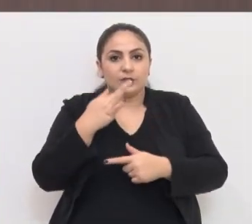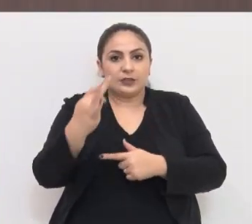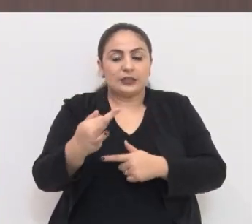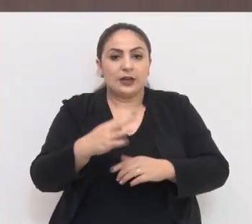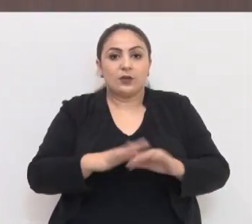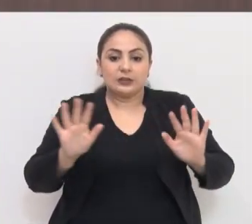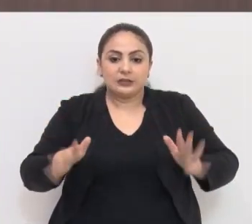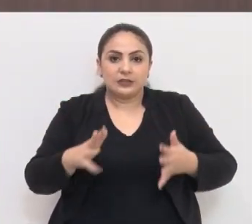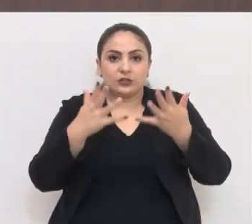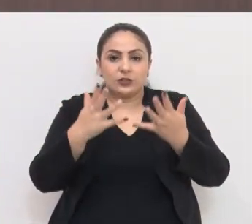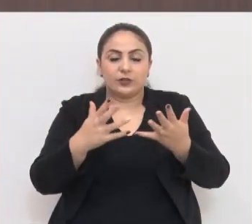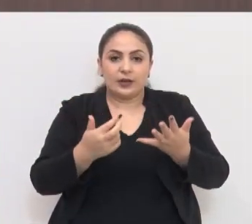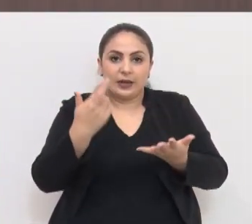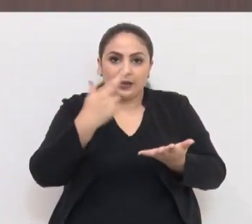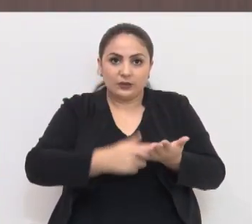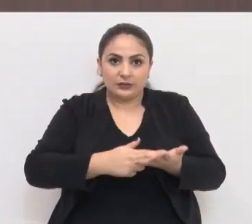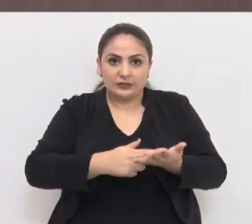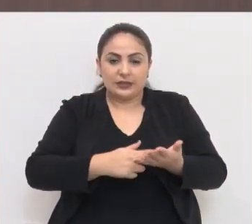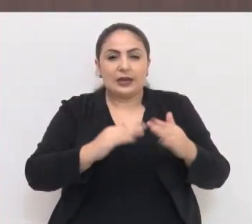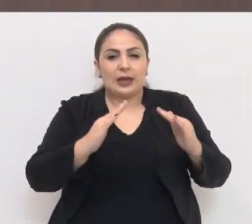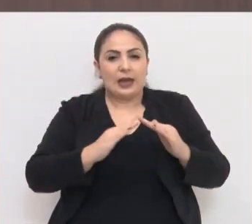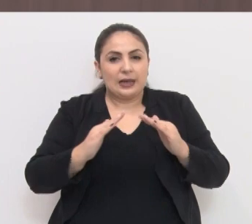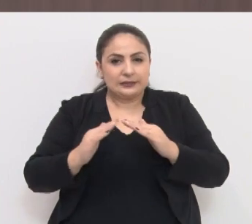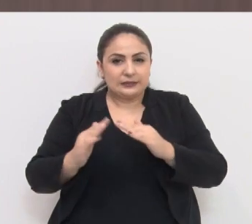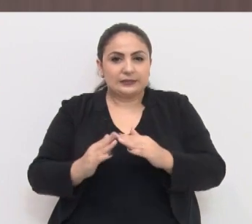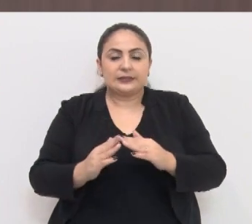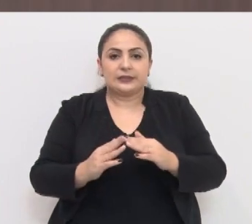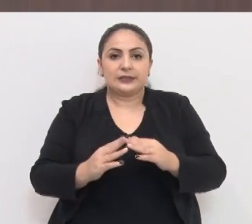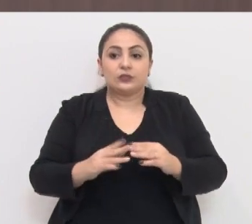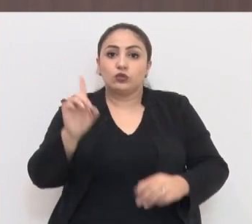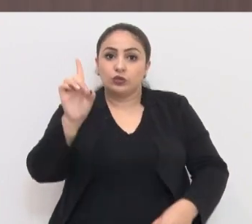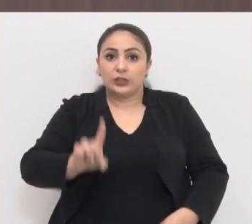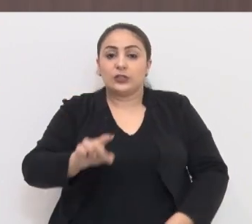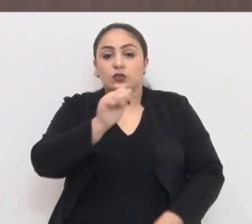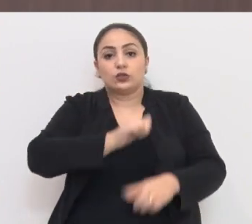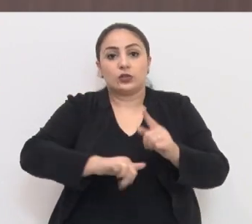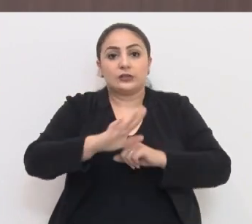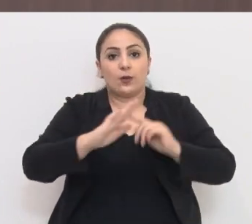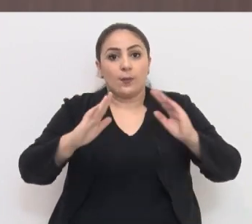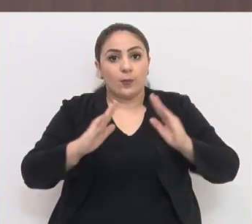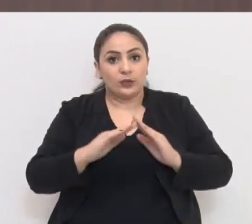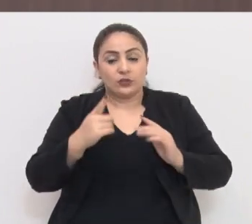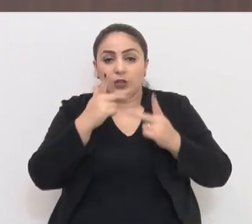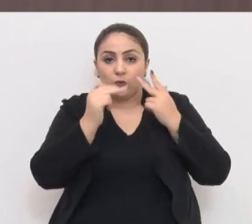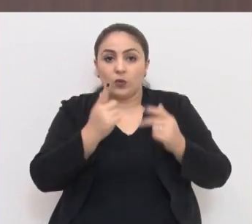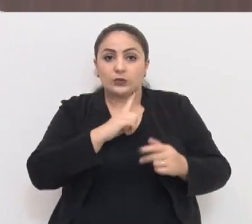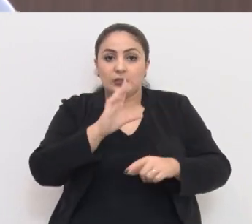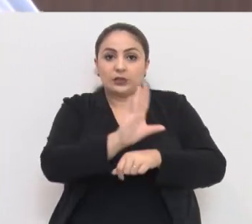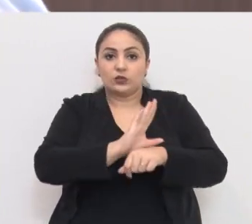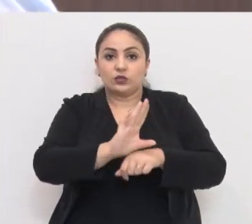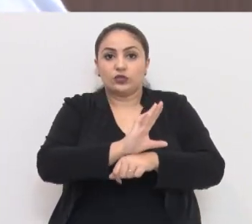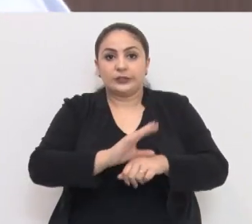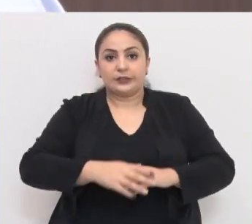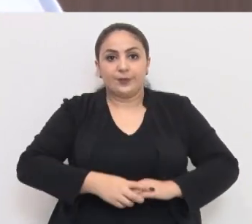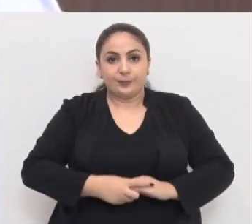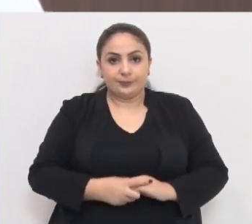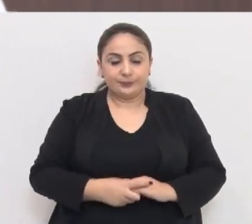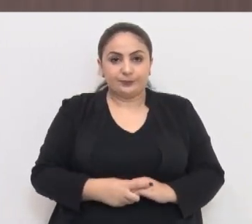que incentiva a regularização de assentamentos, garantindo assim o direito social à moradia previsto